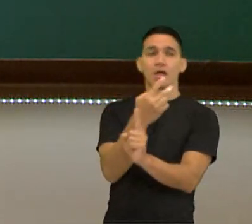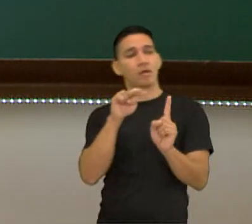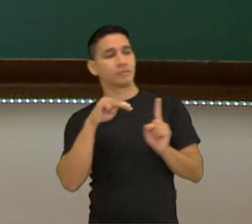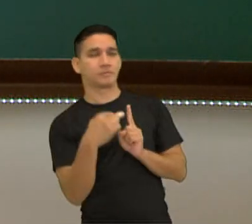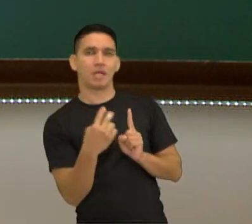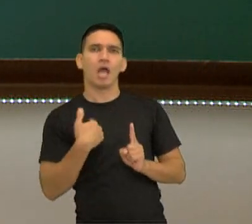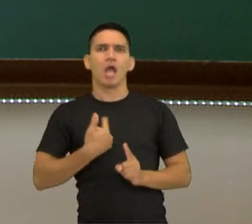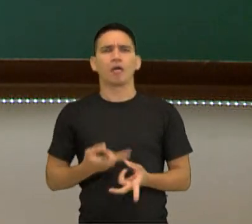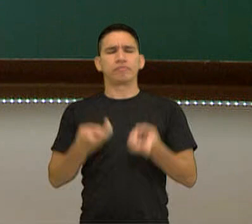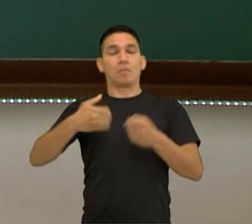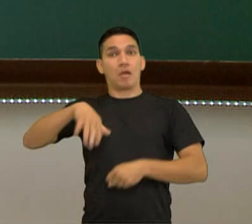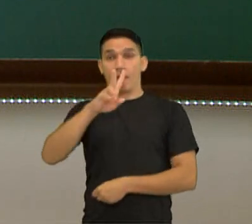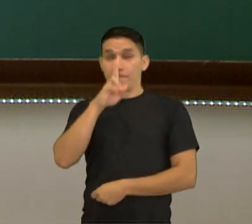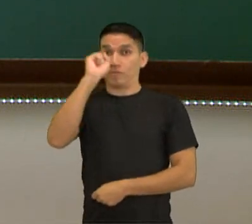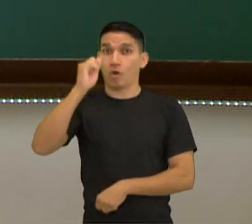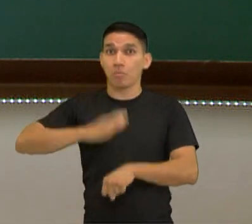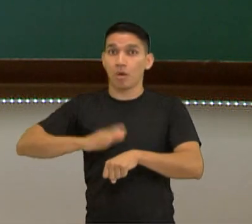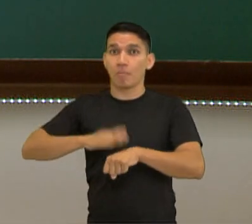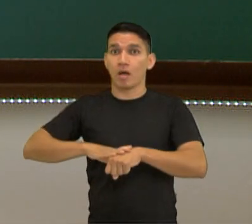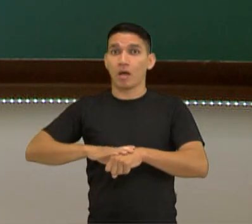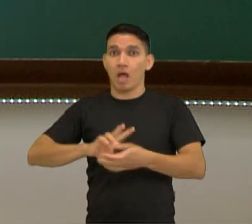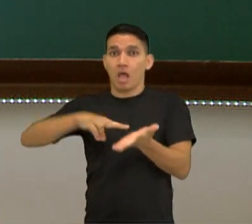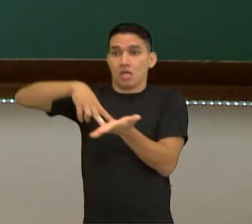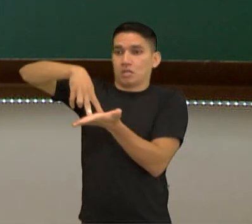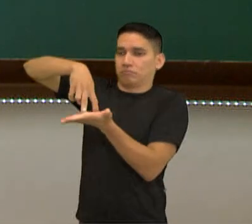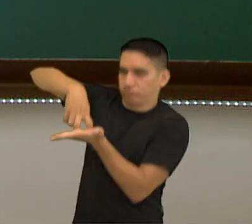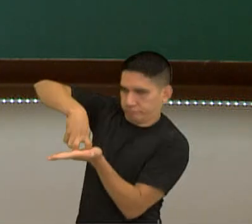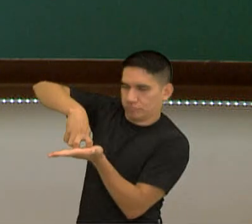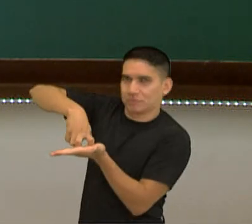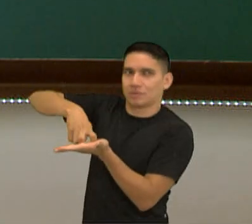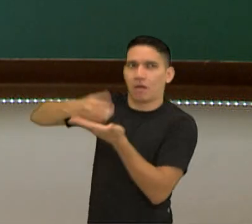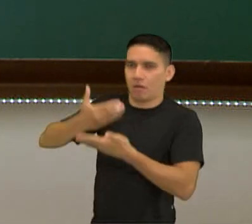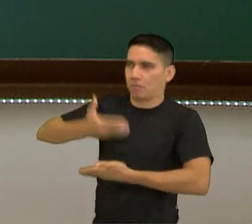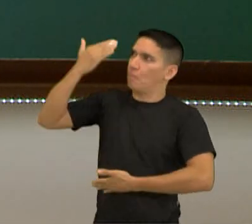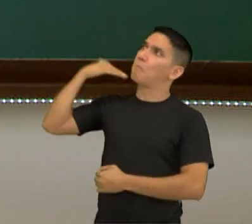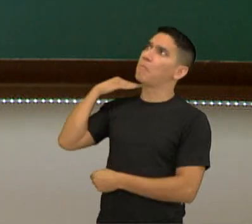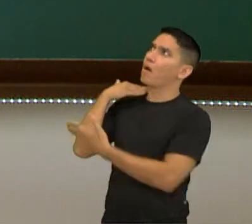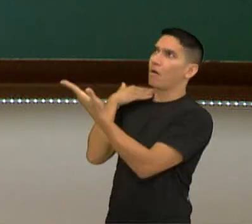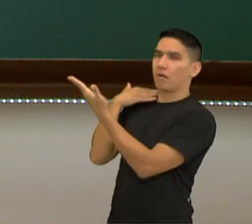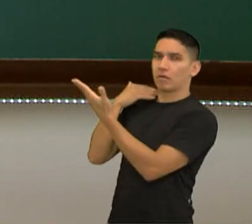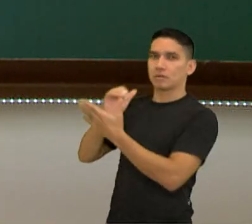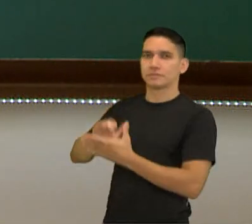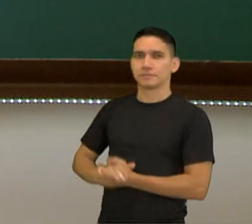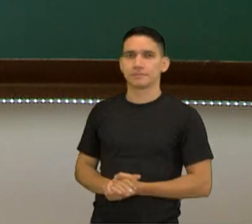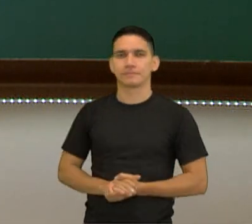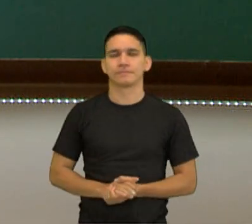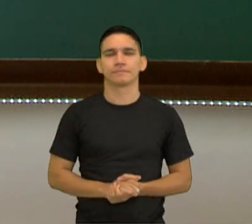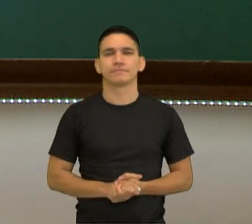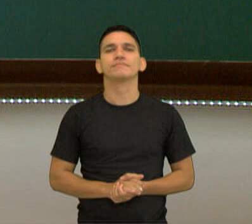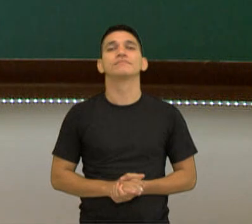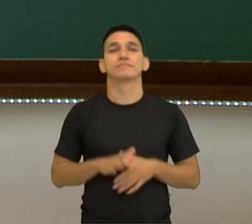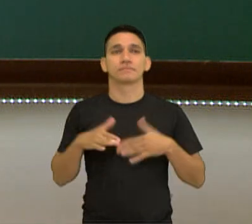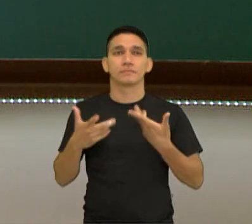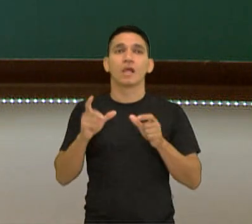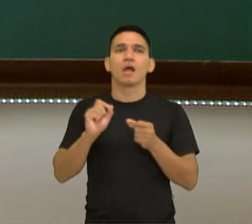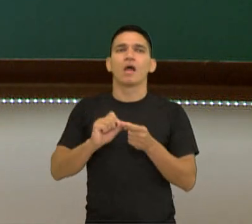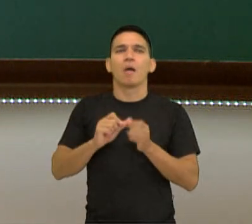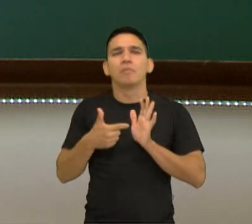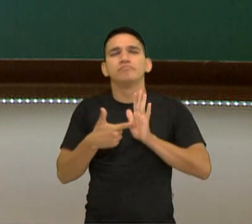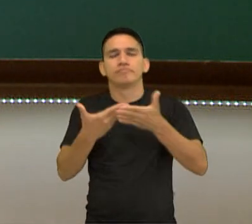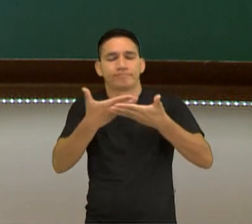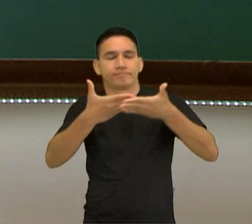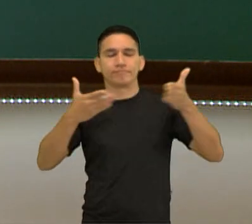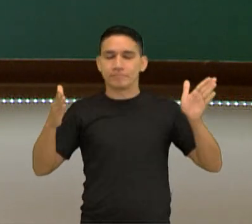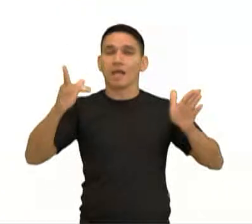ajoelham e veneram uma instituição bancária. Cegos é uma obra aberta, há